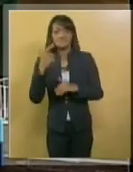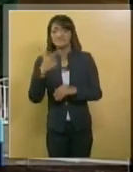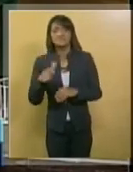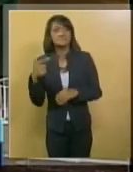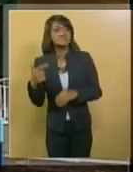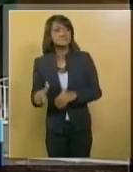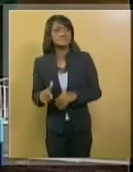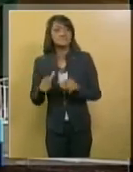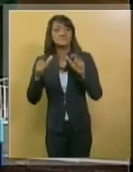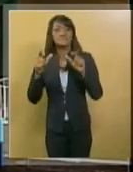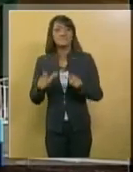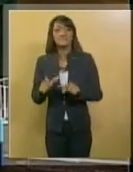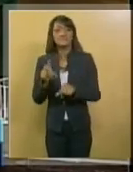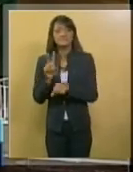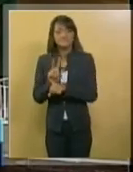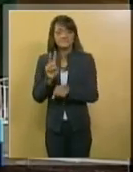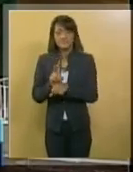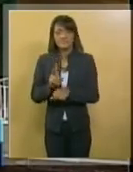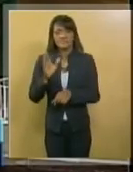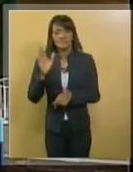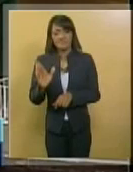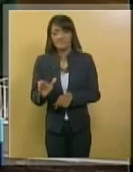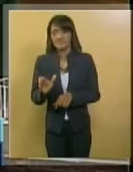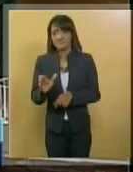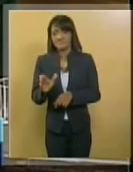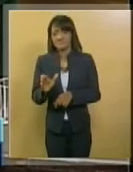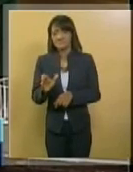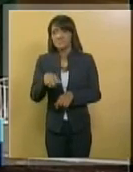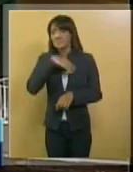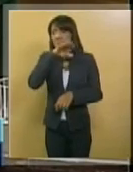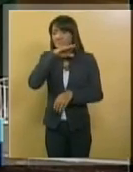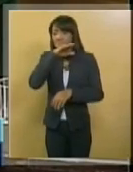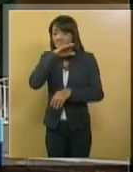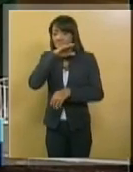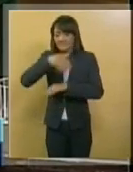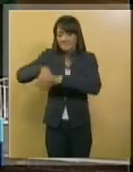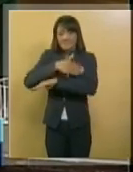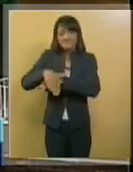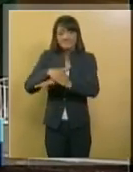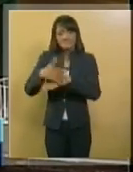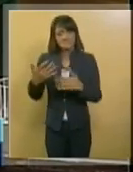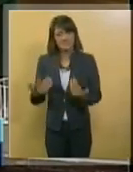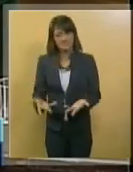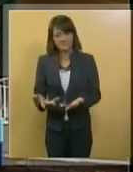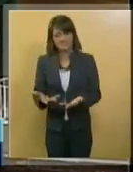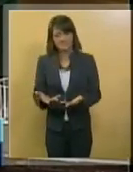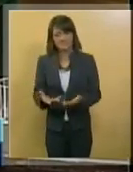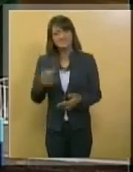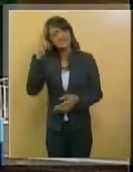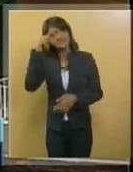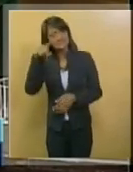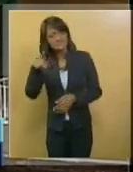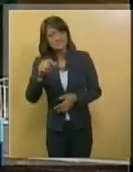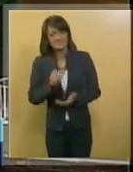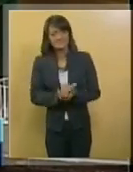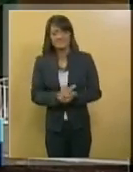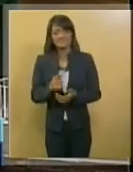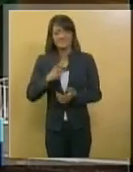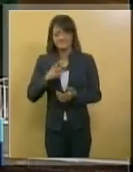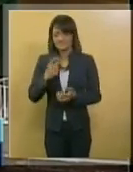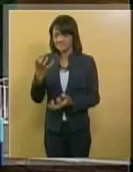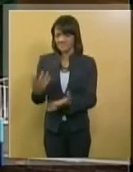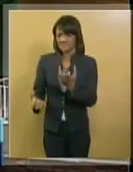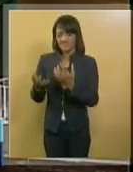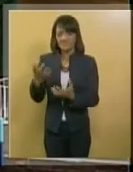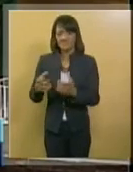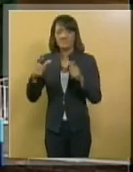suas ferramentas de trabalho e o animal é jogado às ruas. O que eu estou falando, o senhor se lembra que recentemente houve um incêndio no